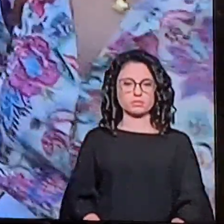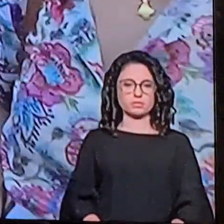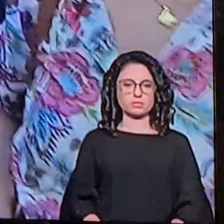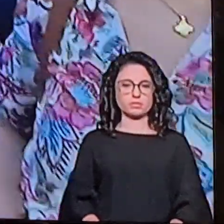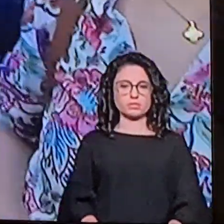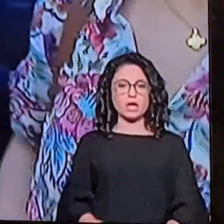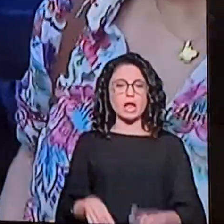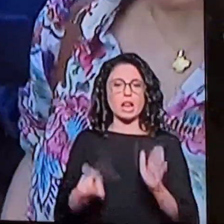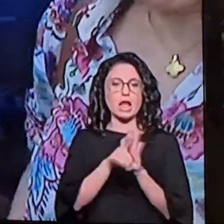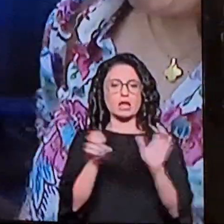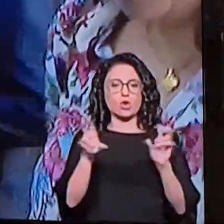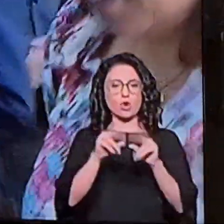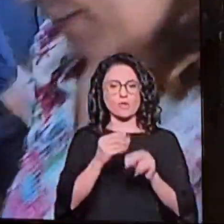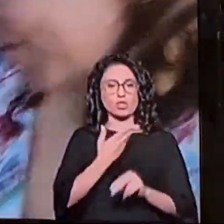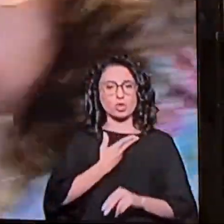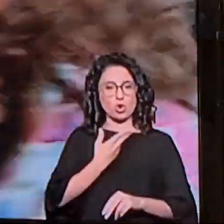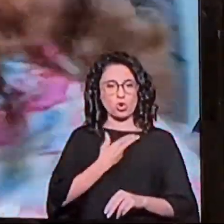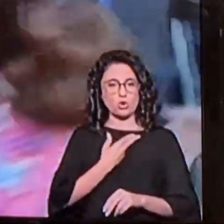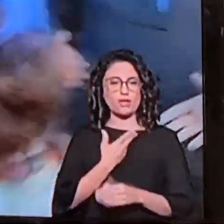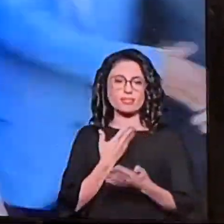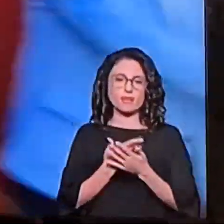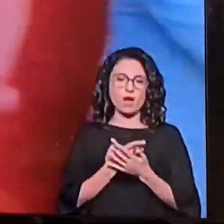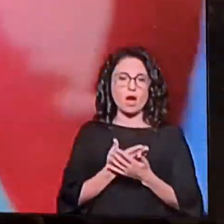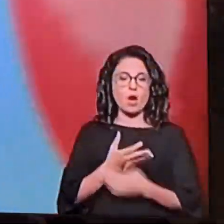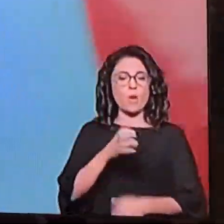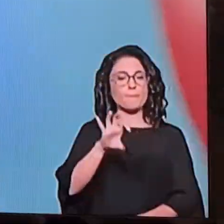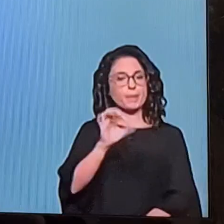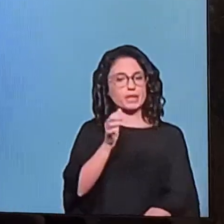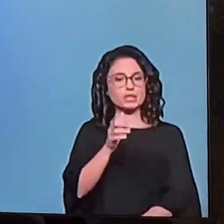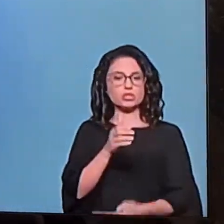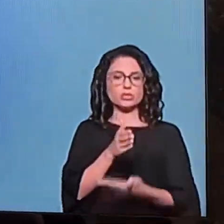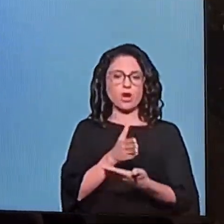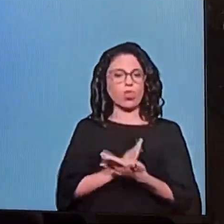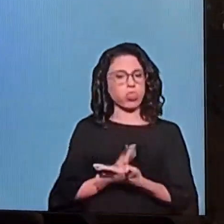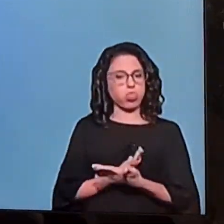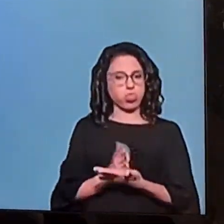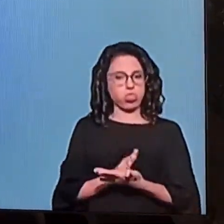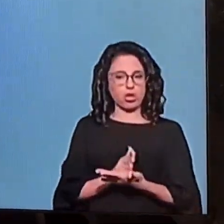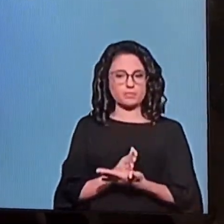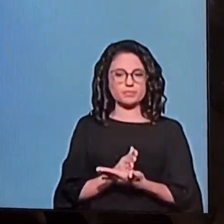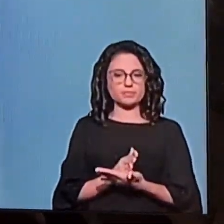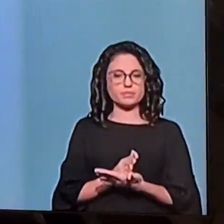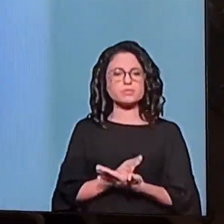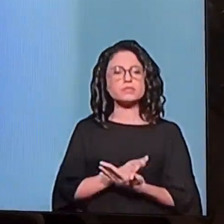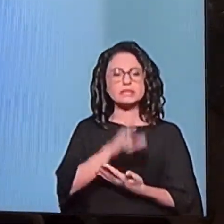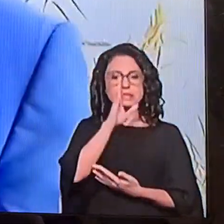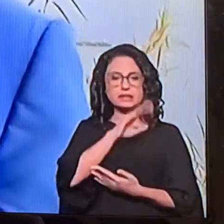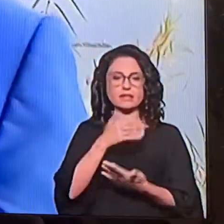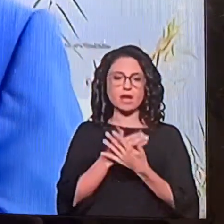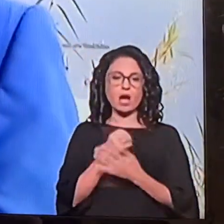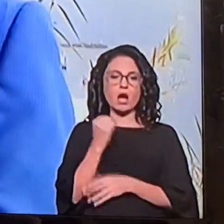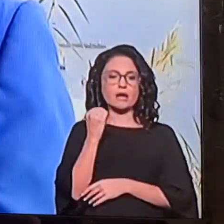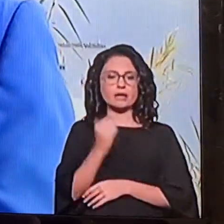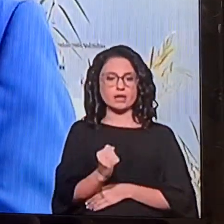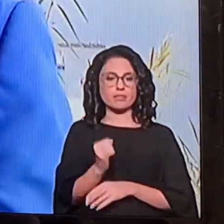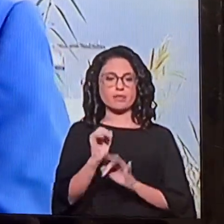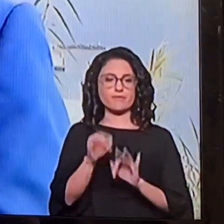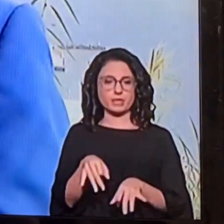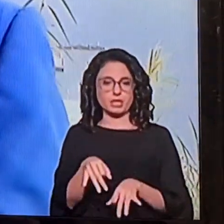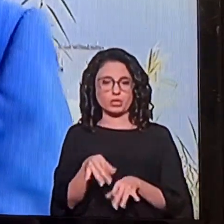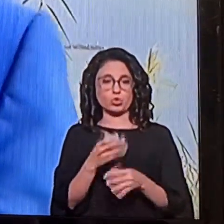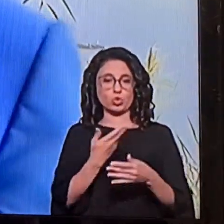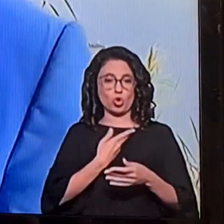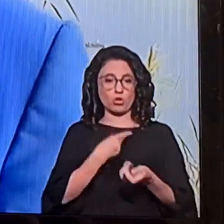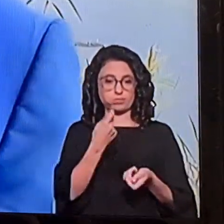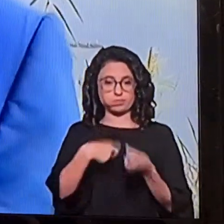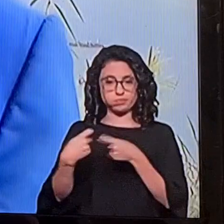A nova lei da droga já dividiu o país. Se há uma despenalização do tráfico, se torna quase impossível, do ponto